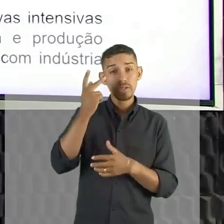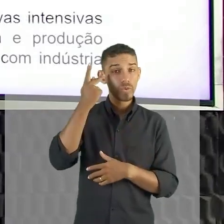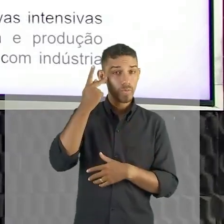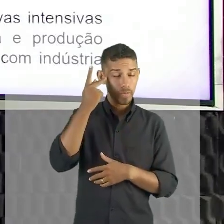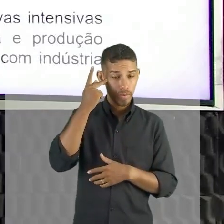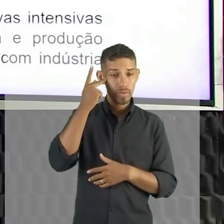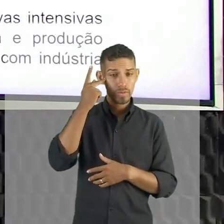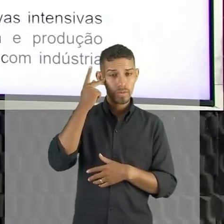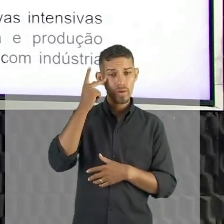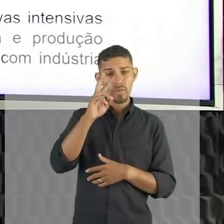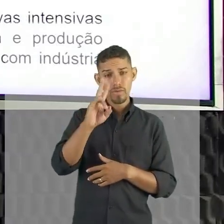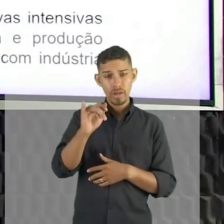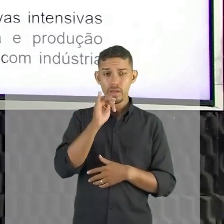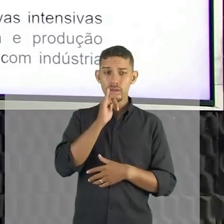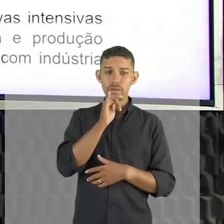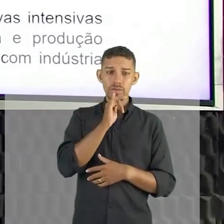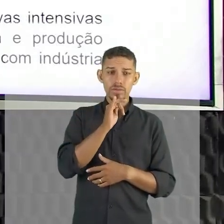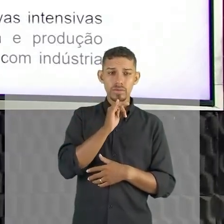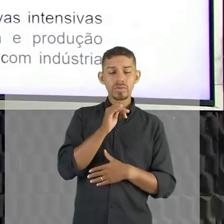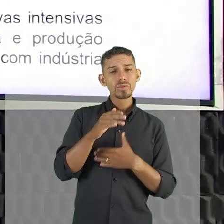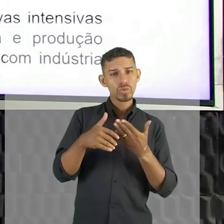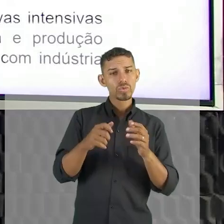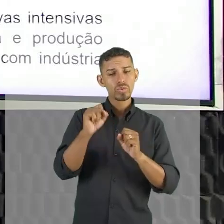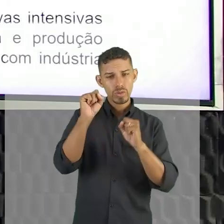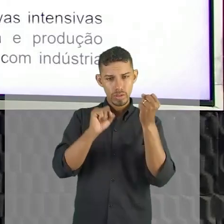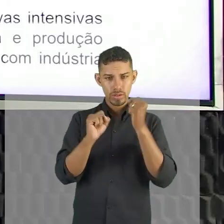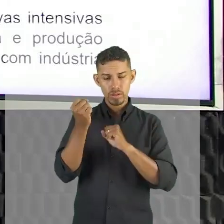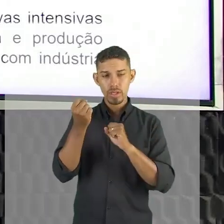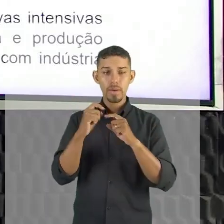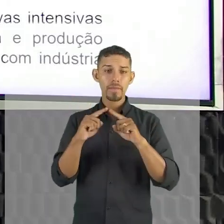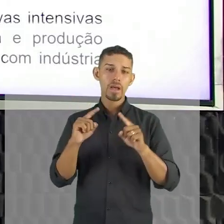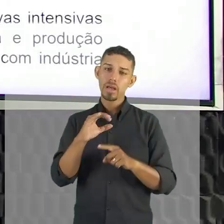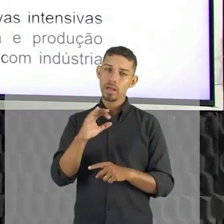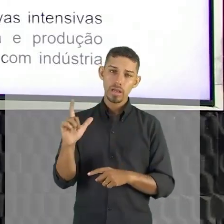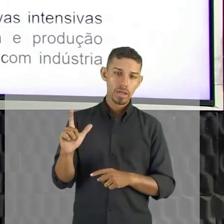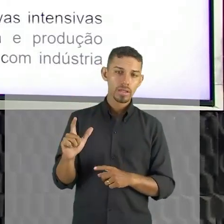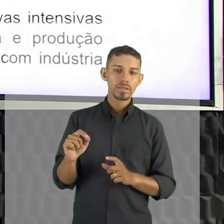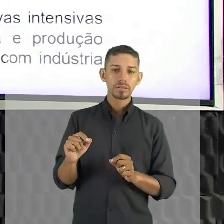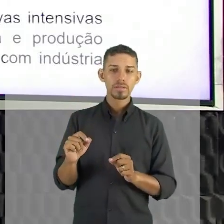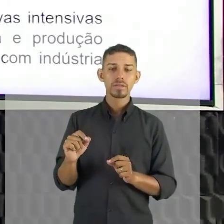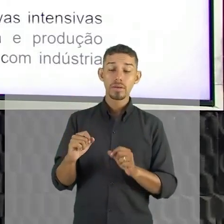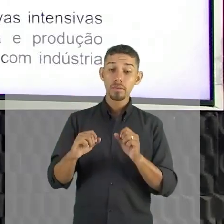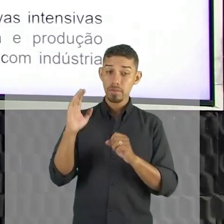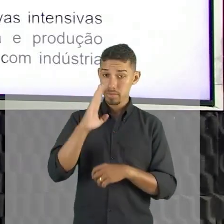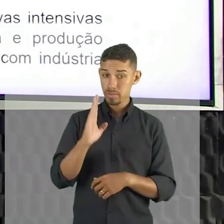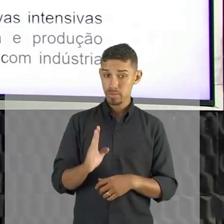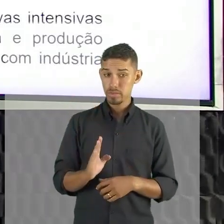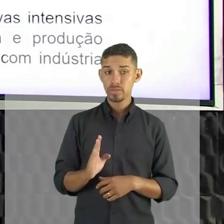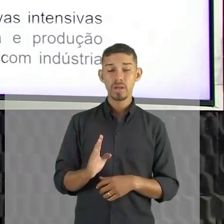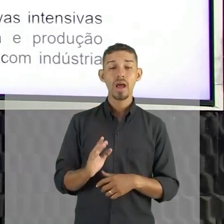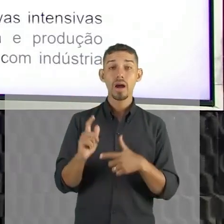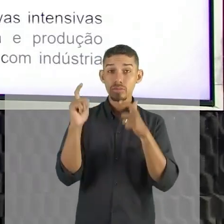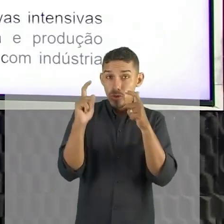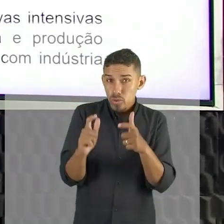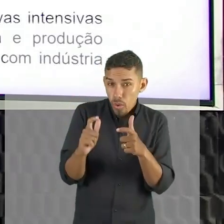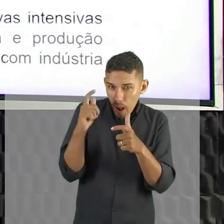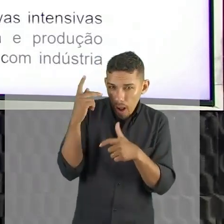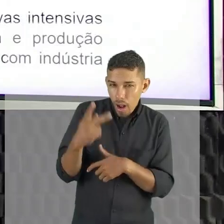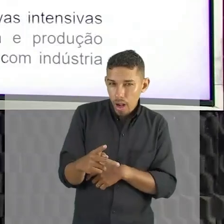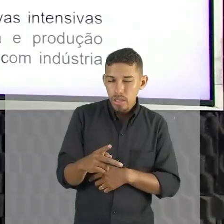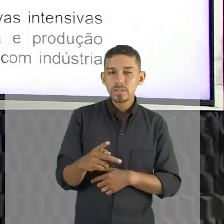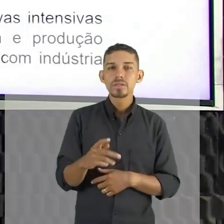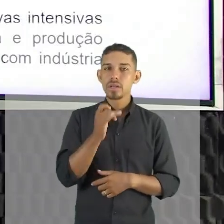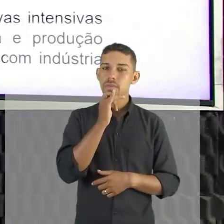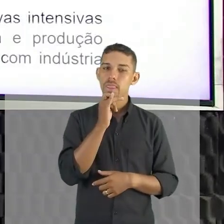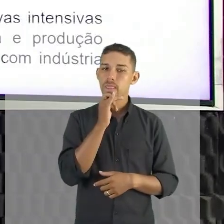E é lá que vai se concentrar o processo de industrialização. Só que, claro, um processo de industrialização brasileiro que acontece muito localizado. Ou